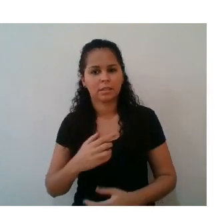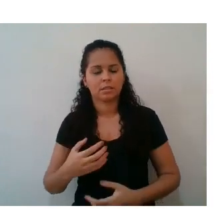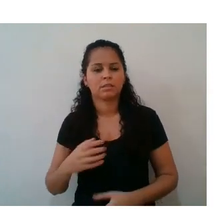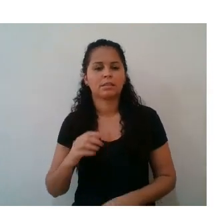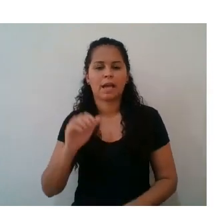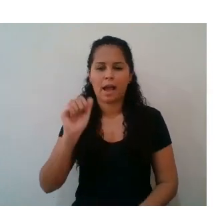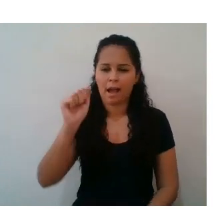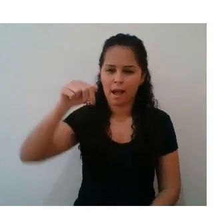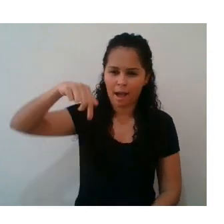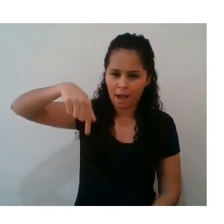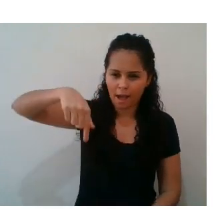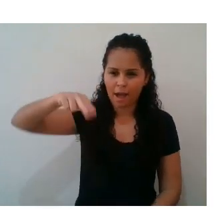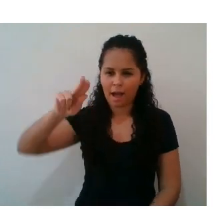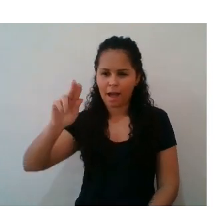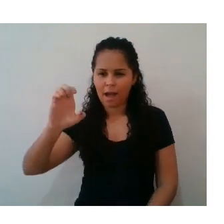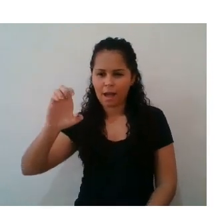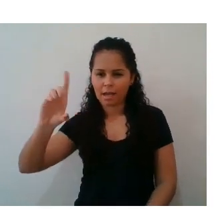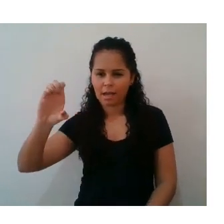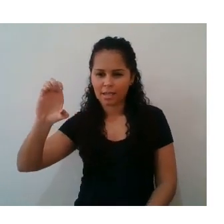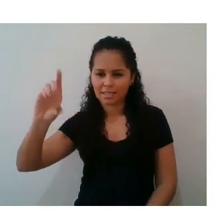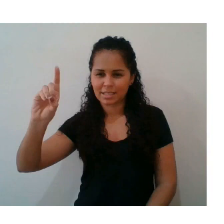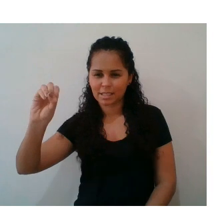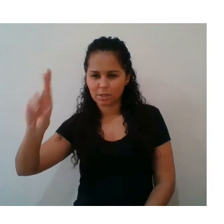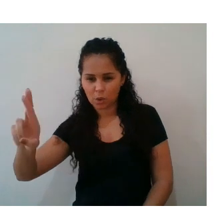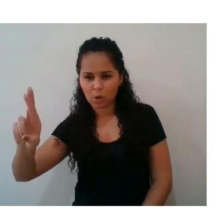consumo D, amarelinho, 5.700 watts.